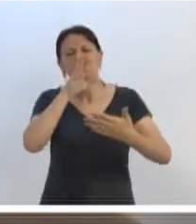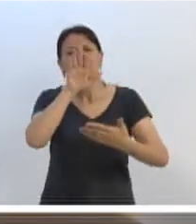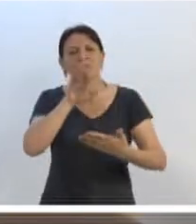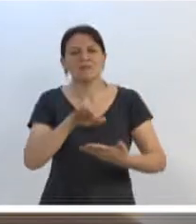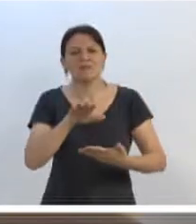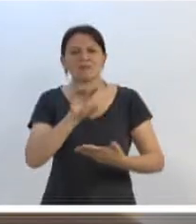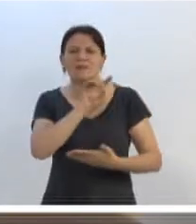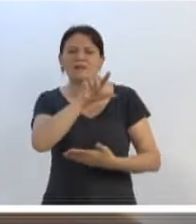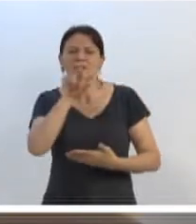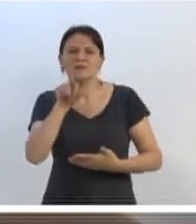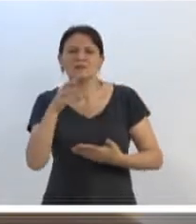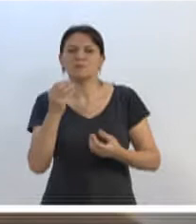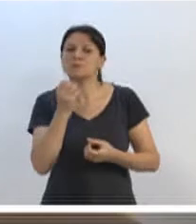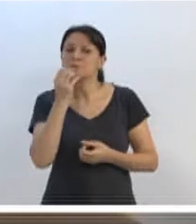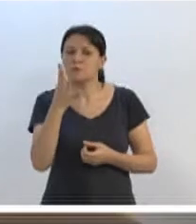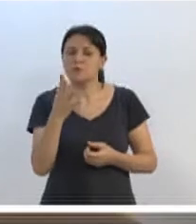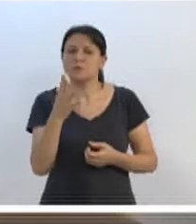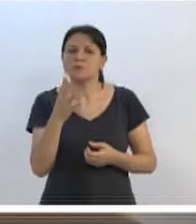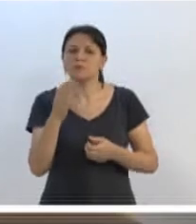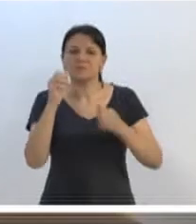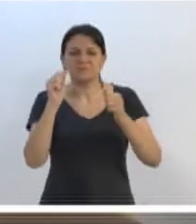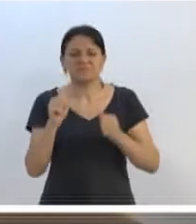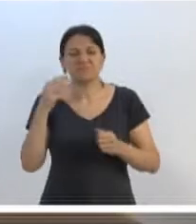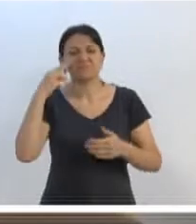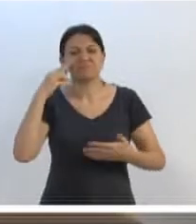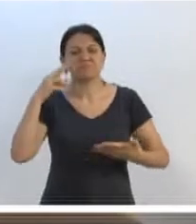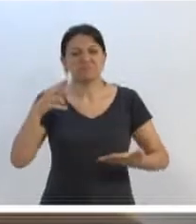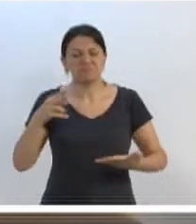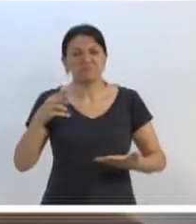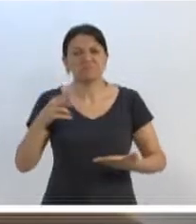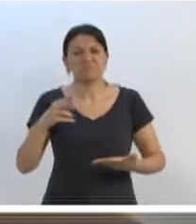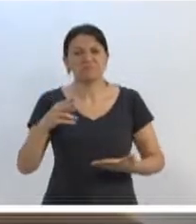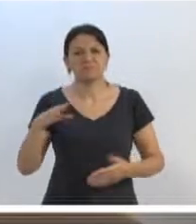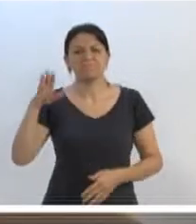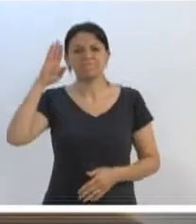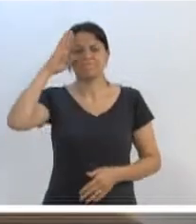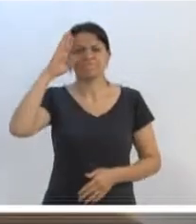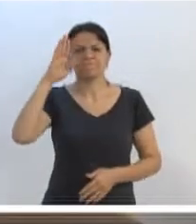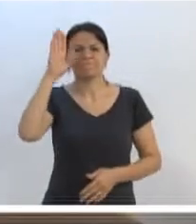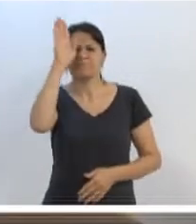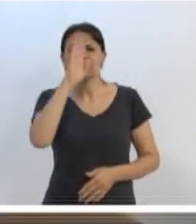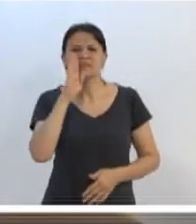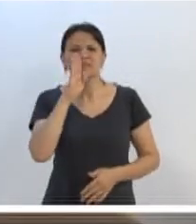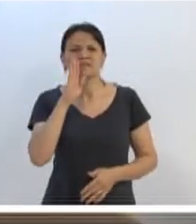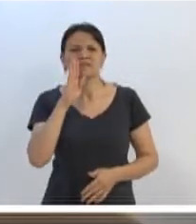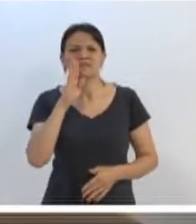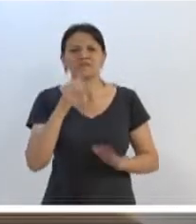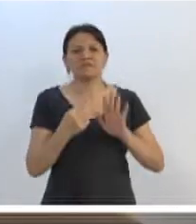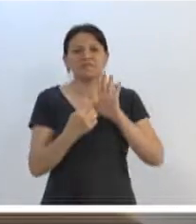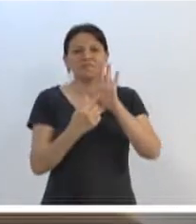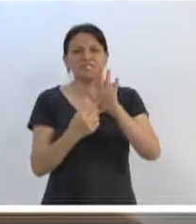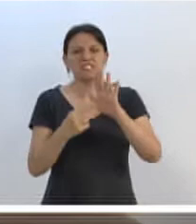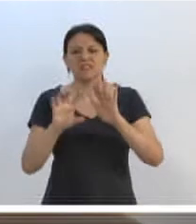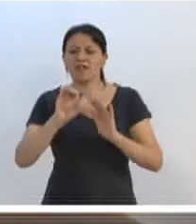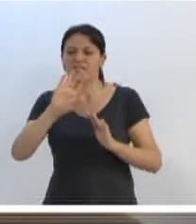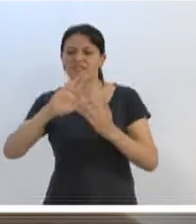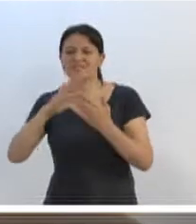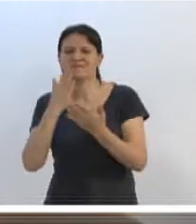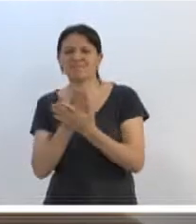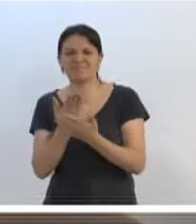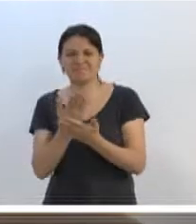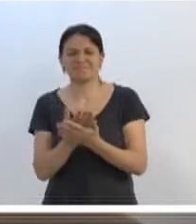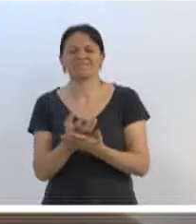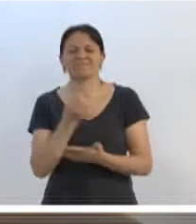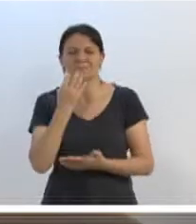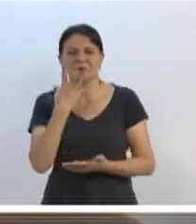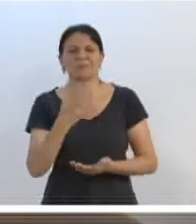cada um de vocês que é muito bom a gente poder ver nosso Exército Brasileiro, VITREI-BI, fazendo apresentações nos colégios. Muito